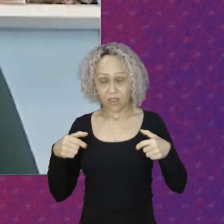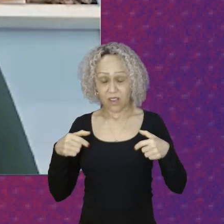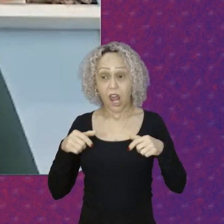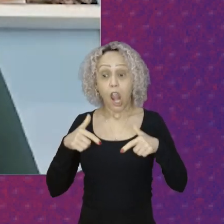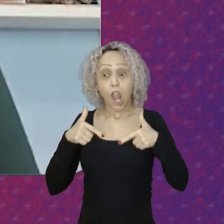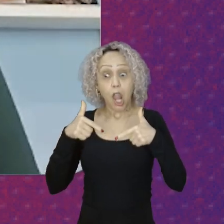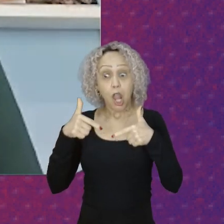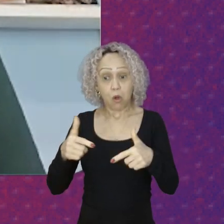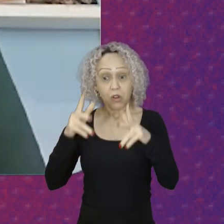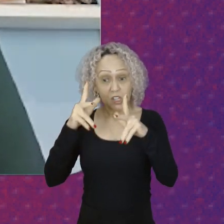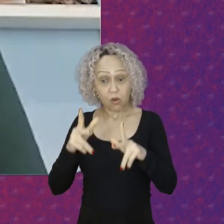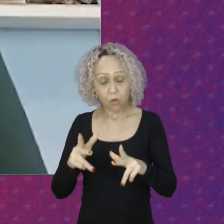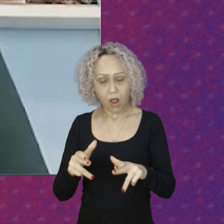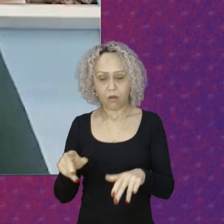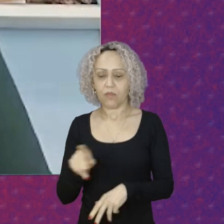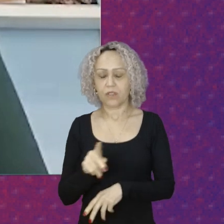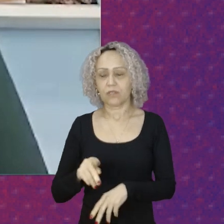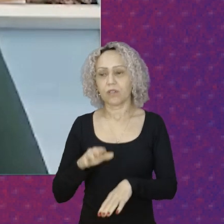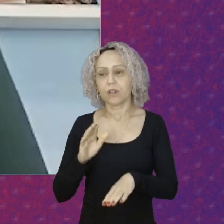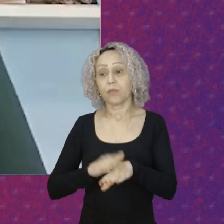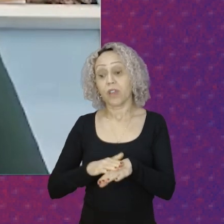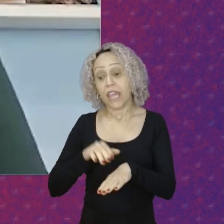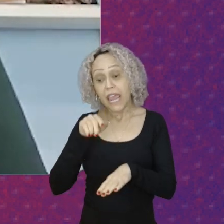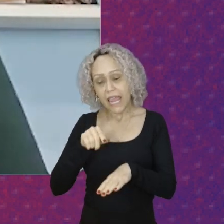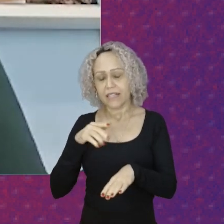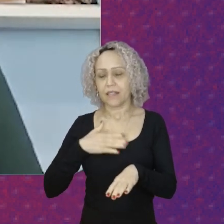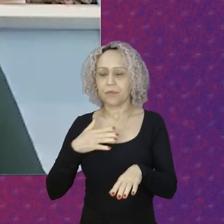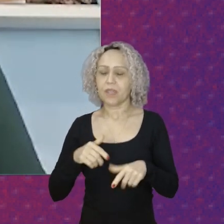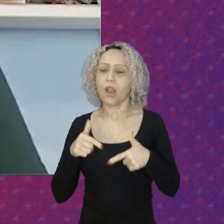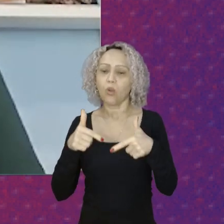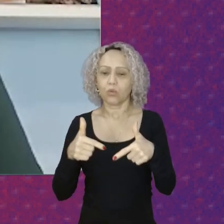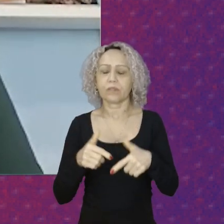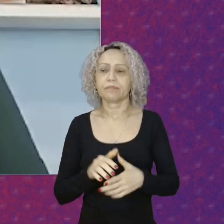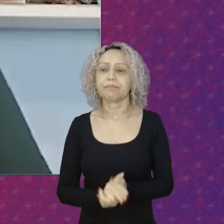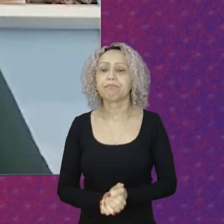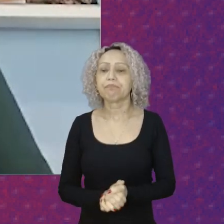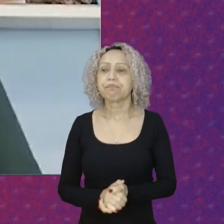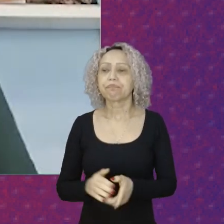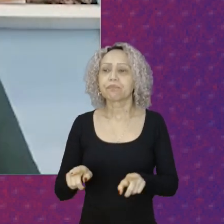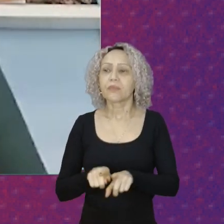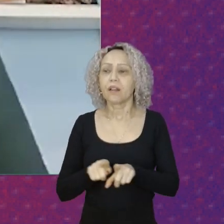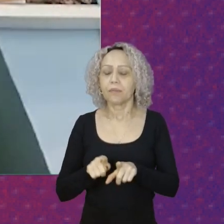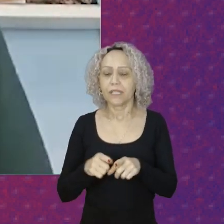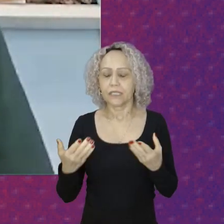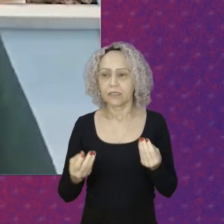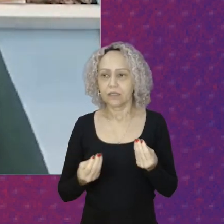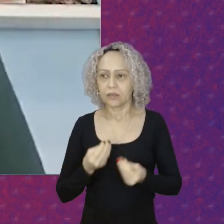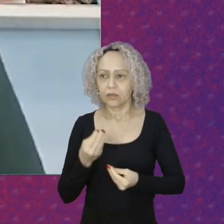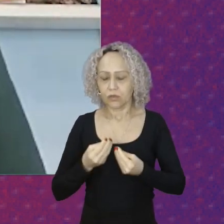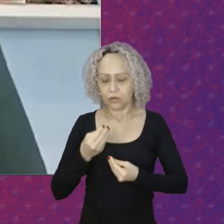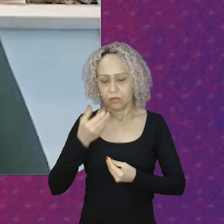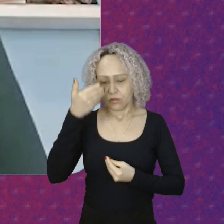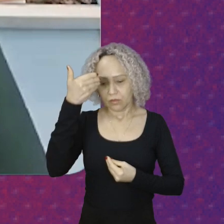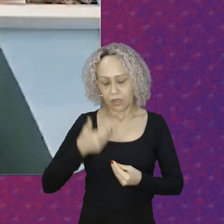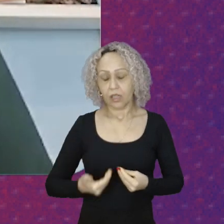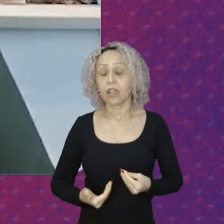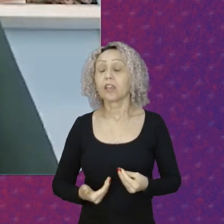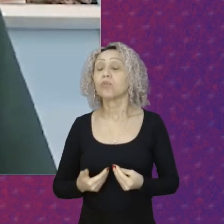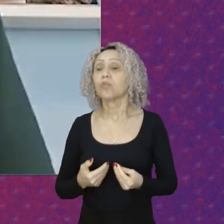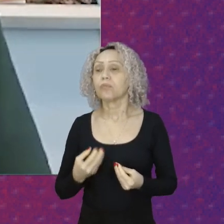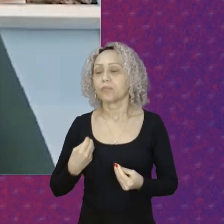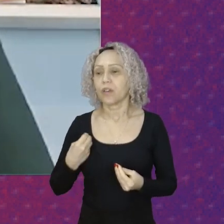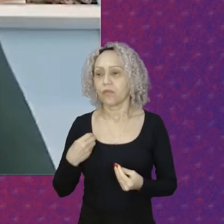é a minha luta, né? Eu queria também me apresentar como pessoa do que eu faço hoje.